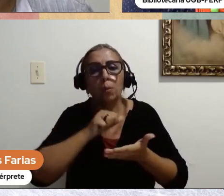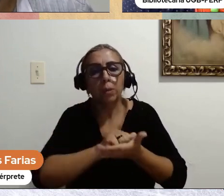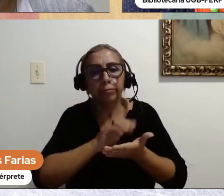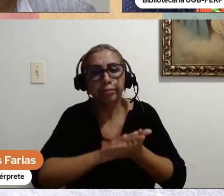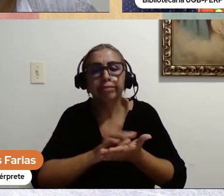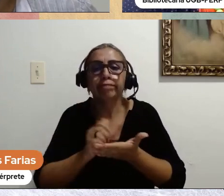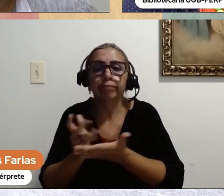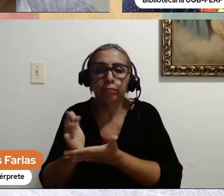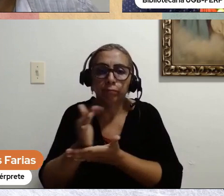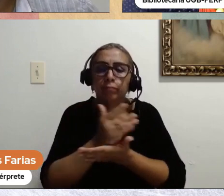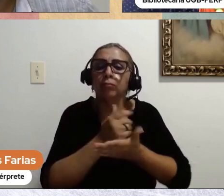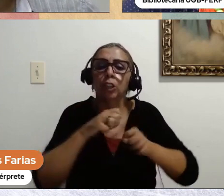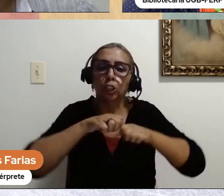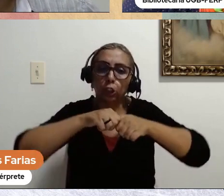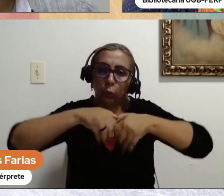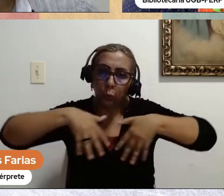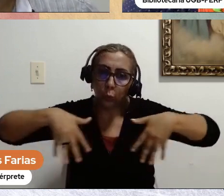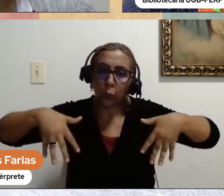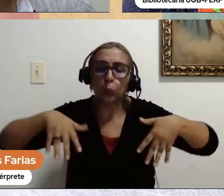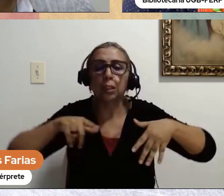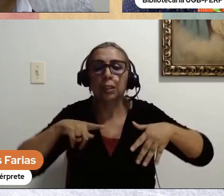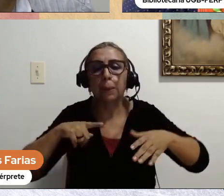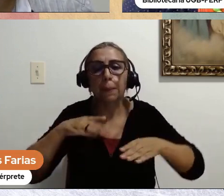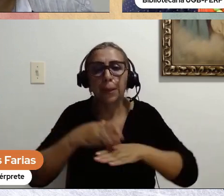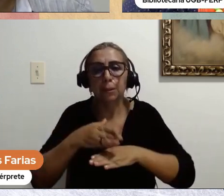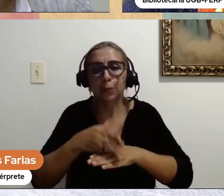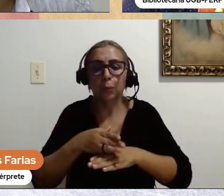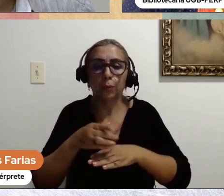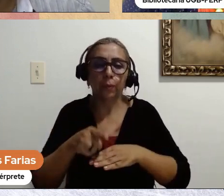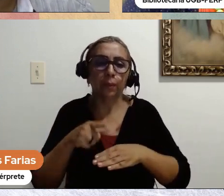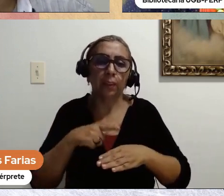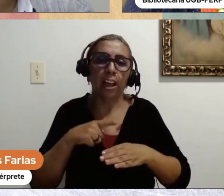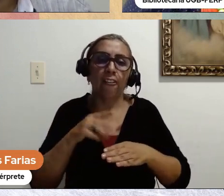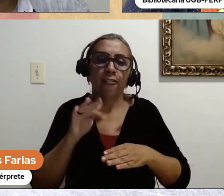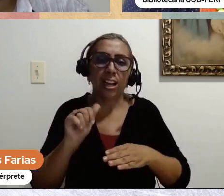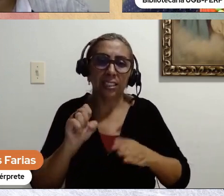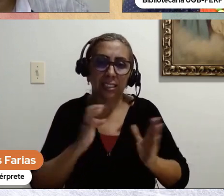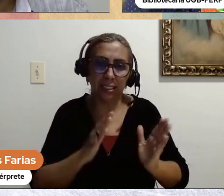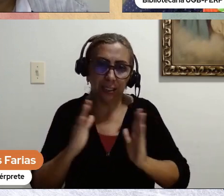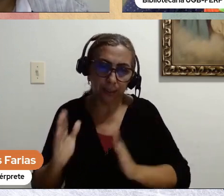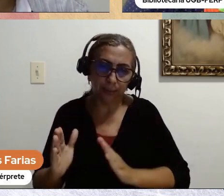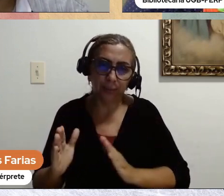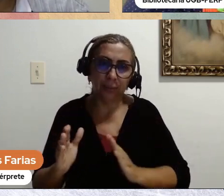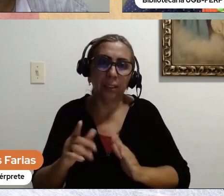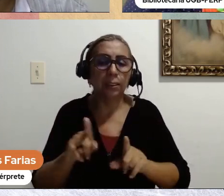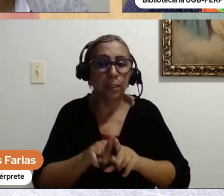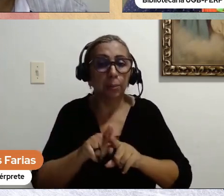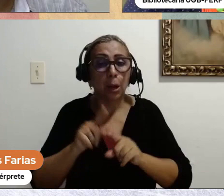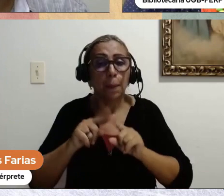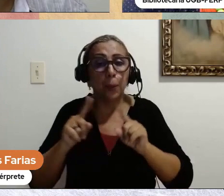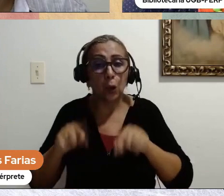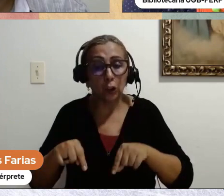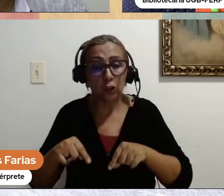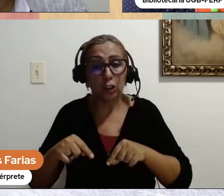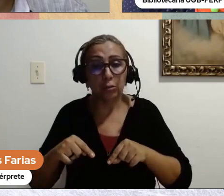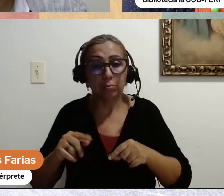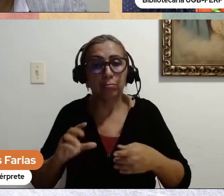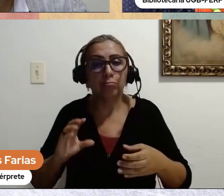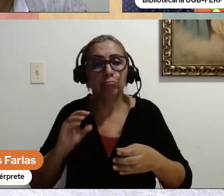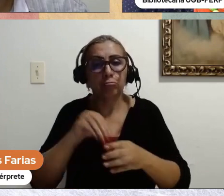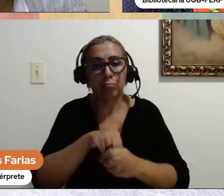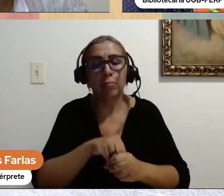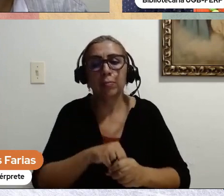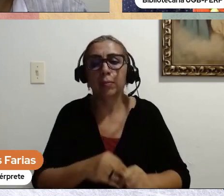essa diretriz que participou daquela fase, né? Até o próprio projeto de digitalização, né? Tem